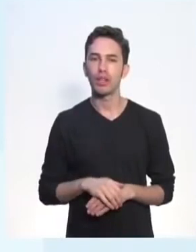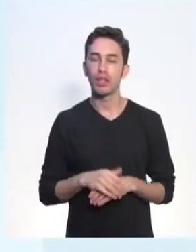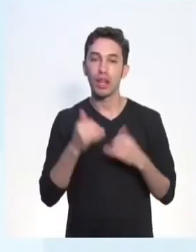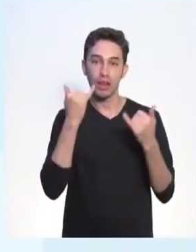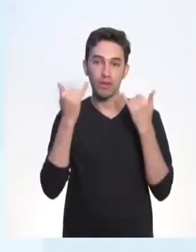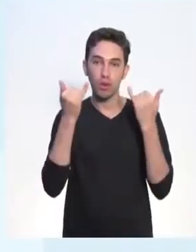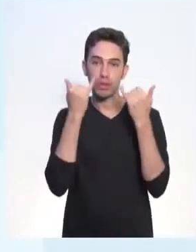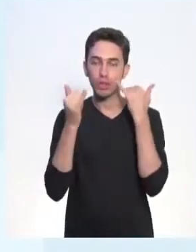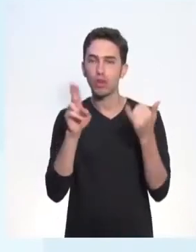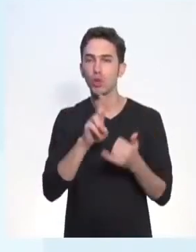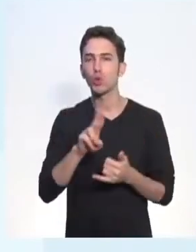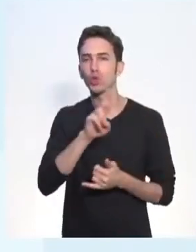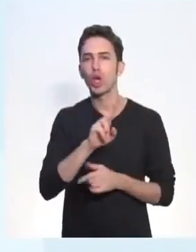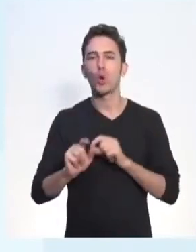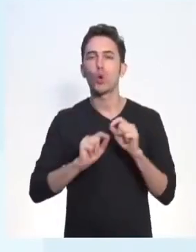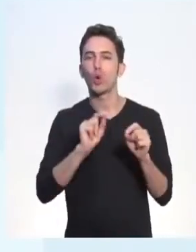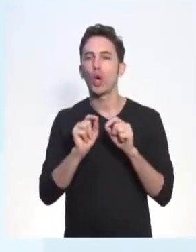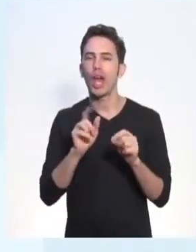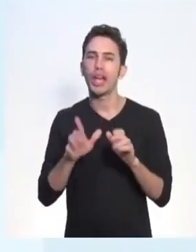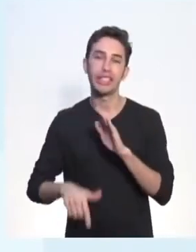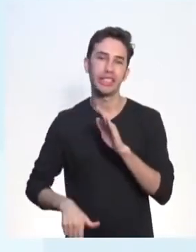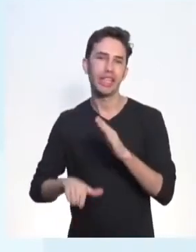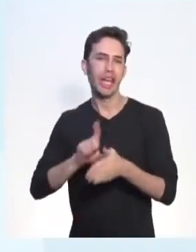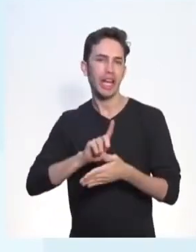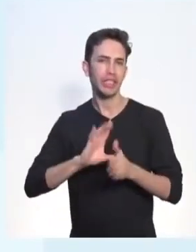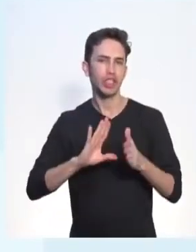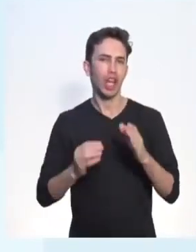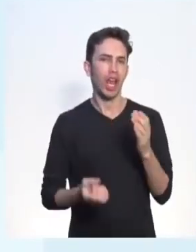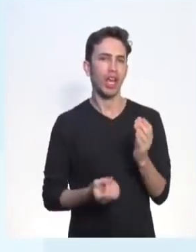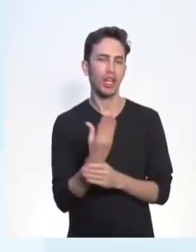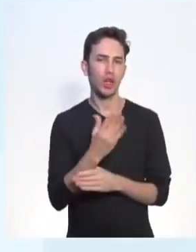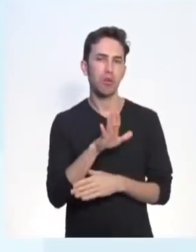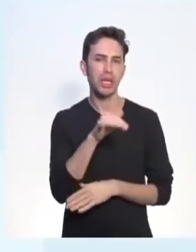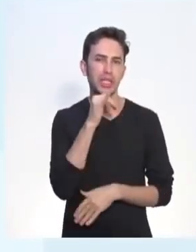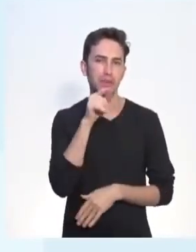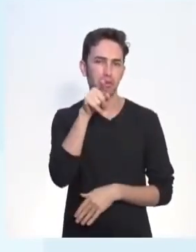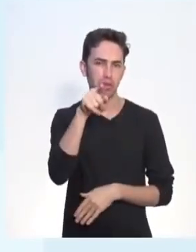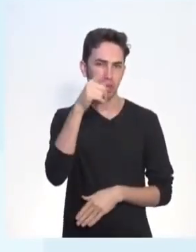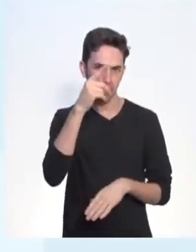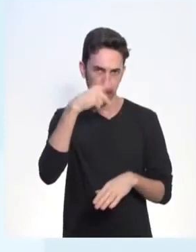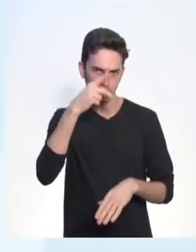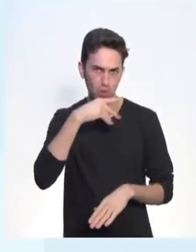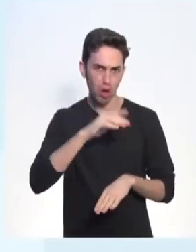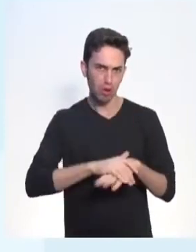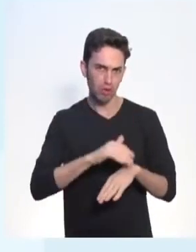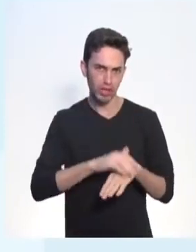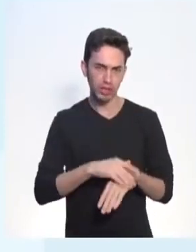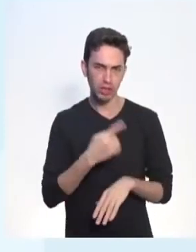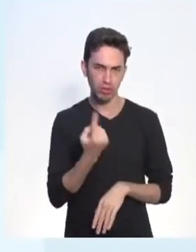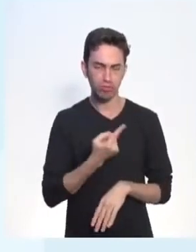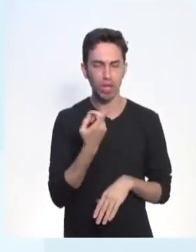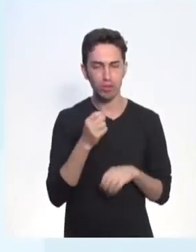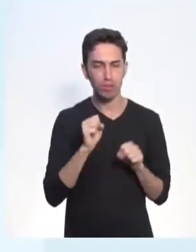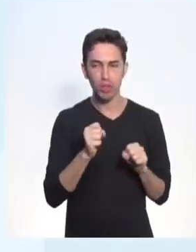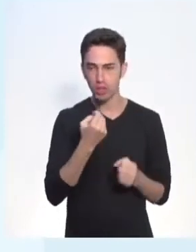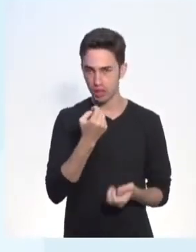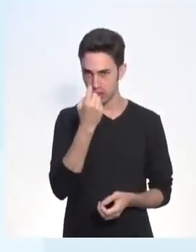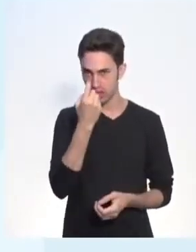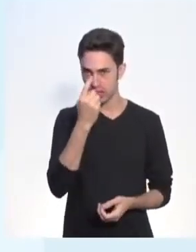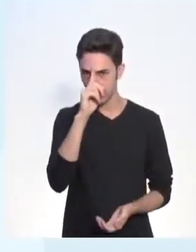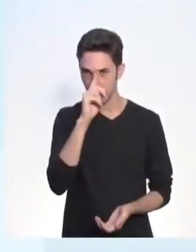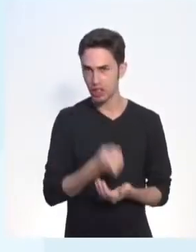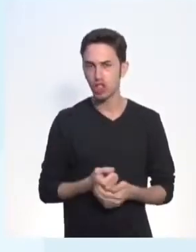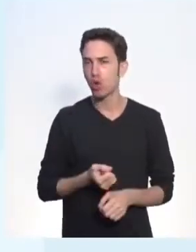tem, a gente teve que fazer antecipadamente, mas vocês podem até alterar isso depois para vocês, né? E podem até colocar depois aqui na interação, nos minutinhos